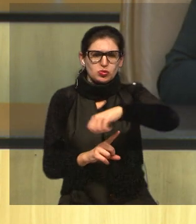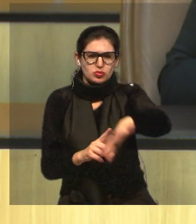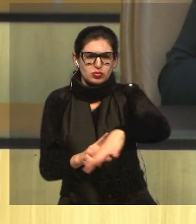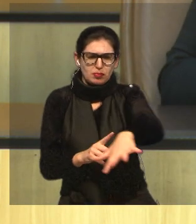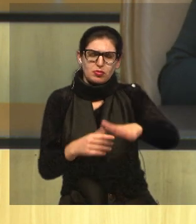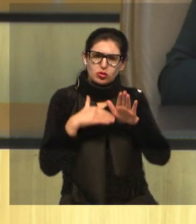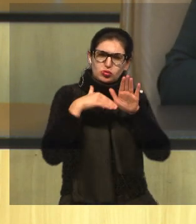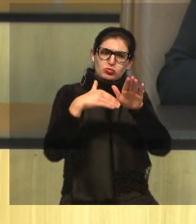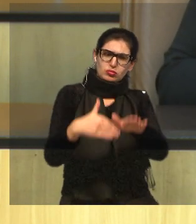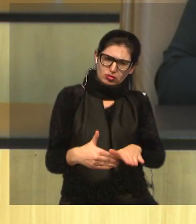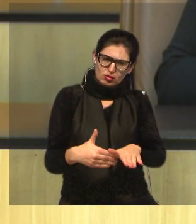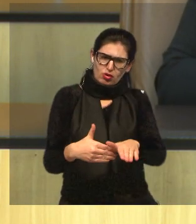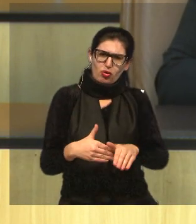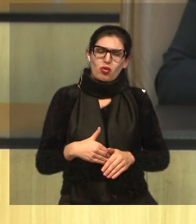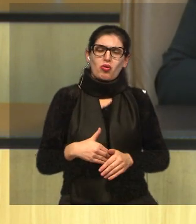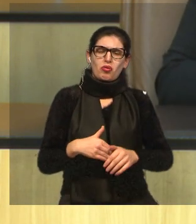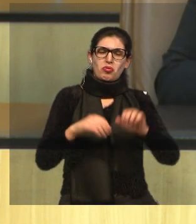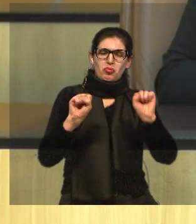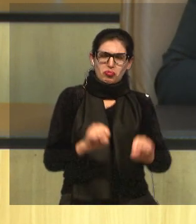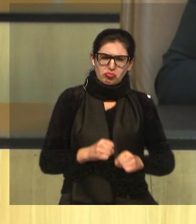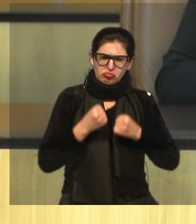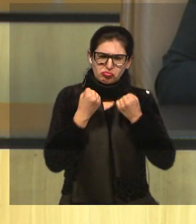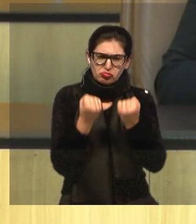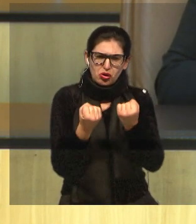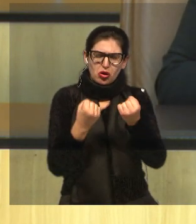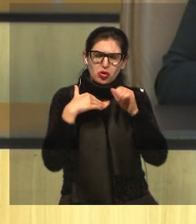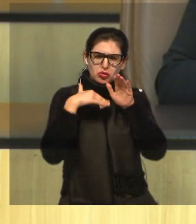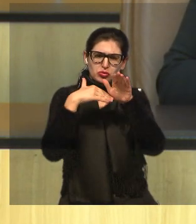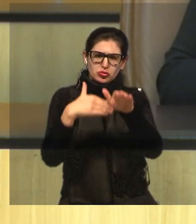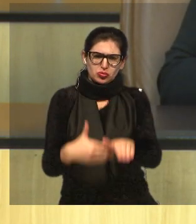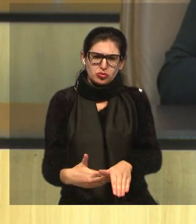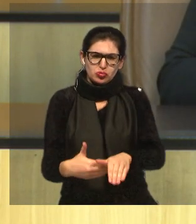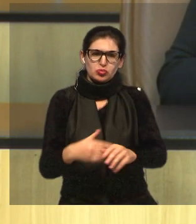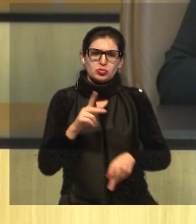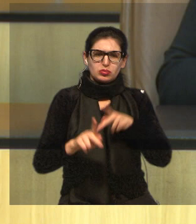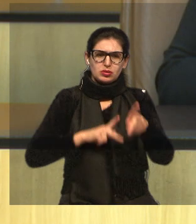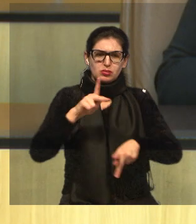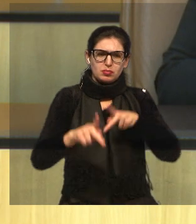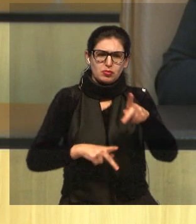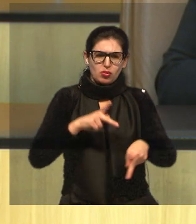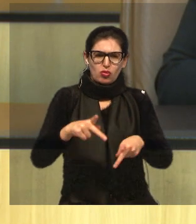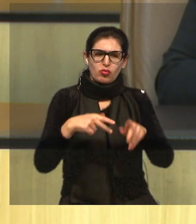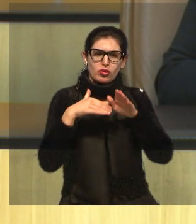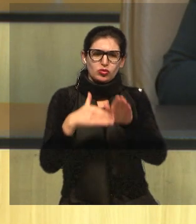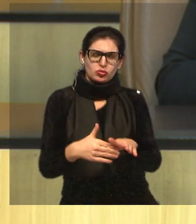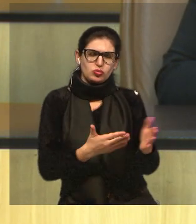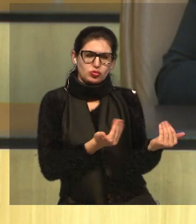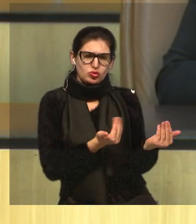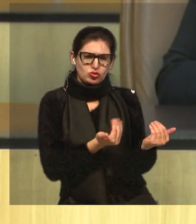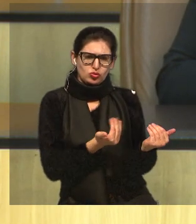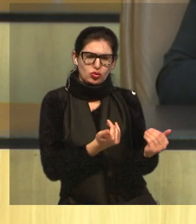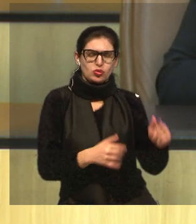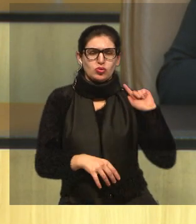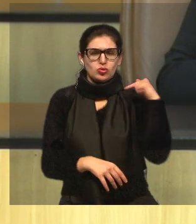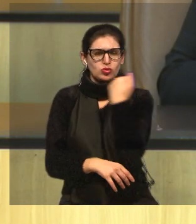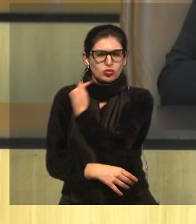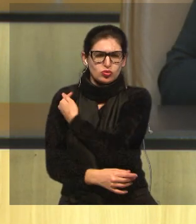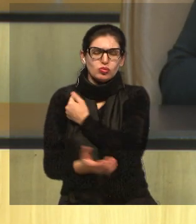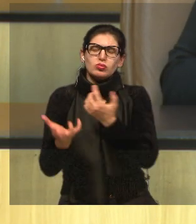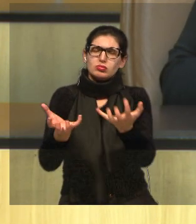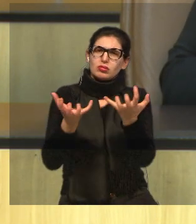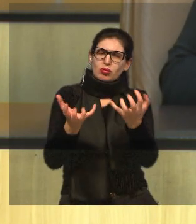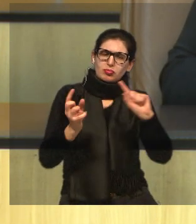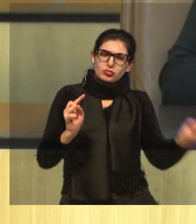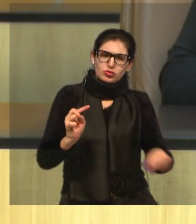força da sociedade civil e acredito na força da juventude. E se a gente quiser avançar,